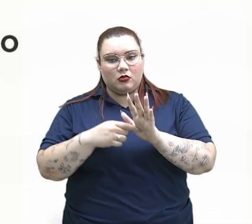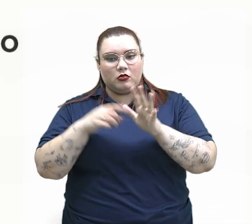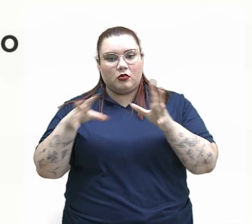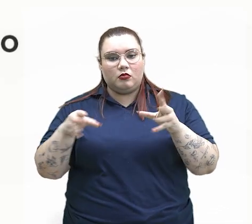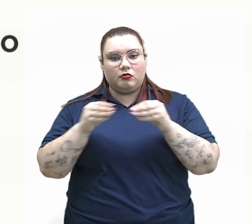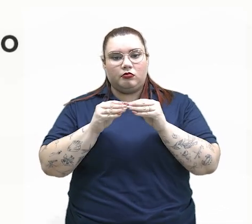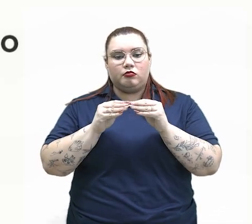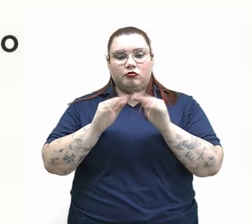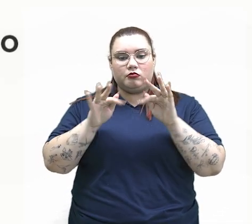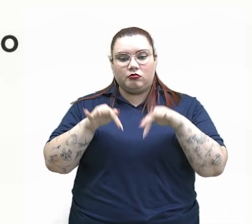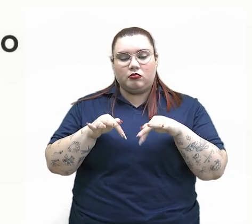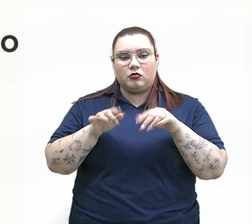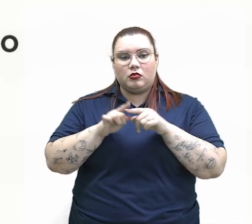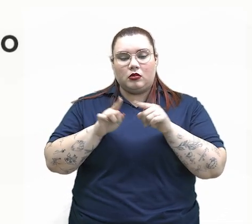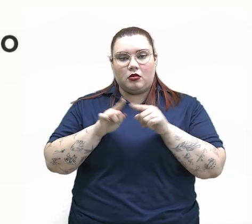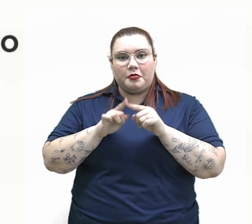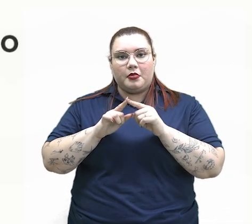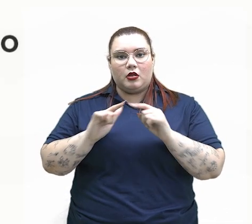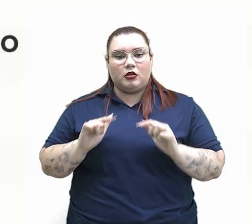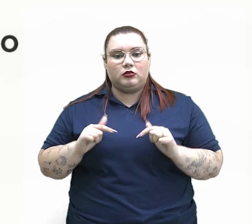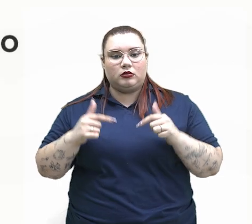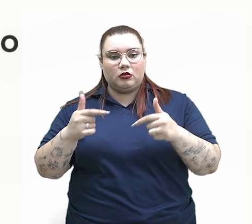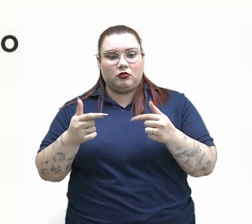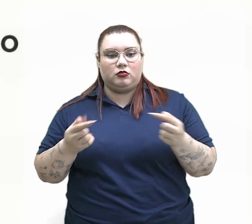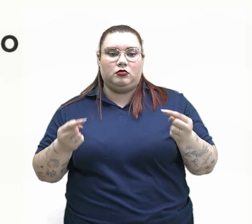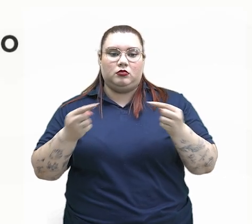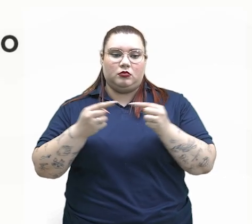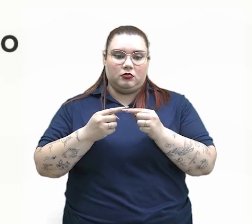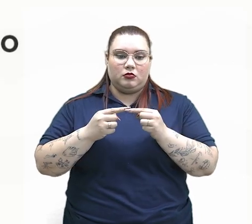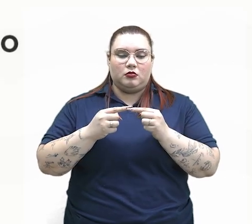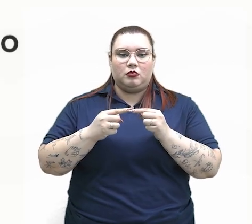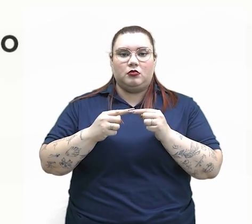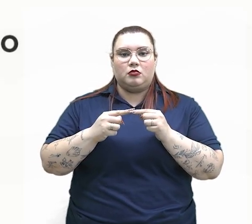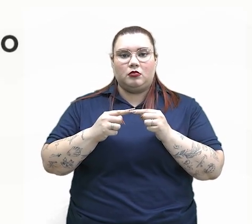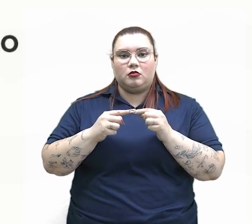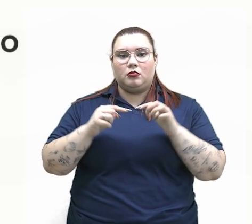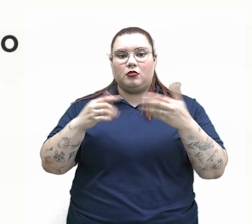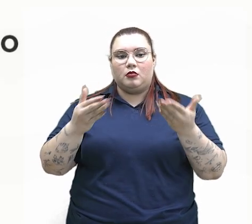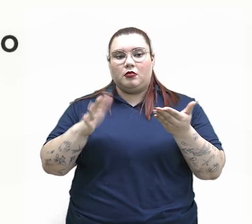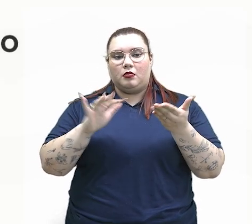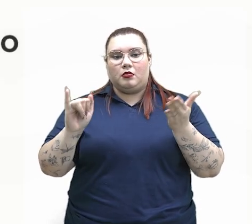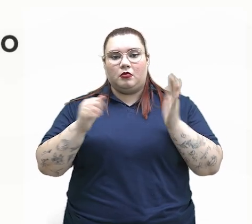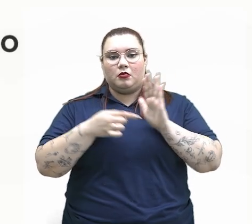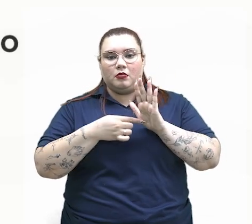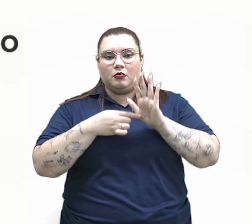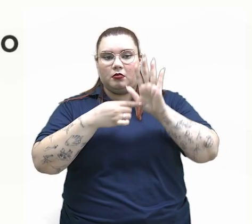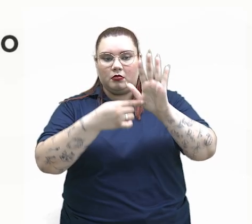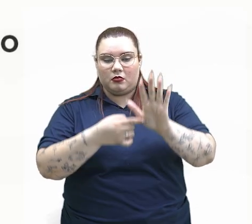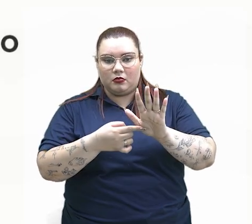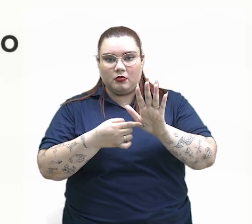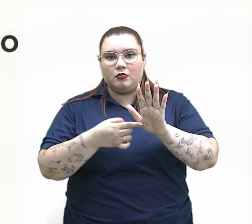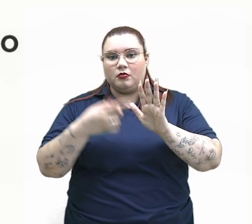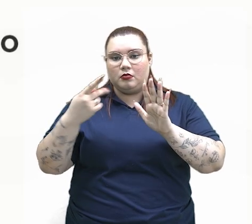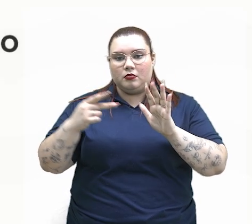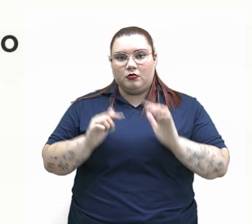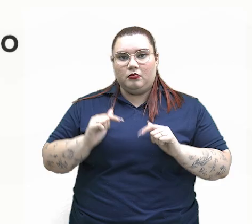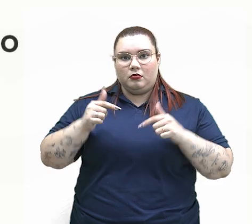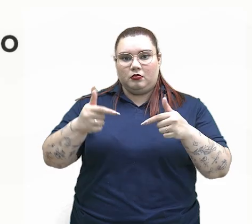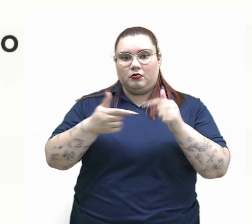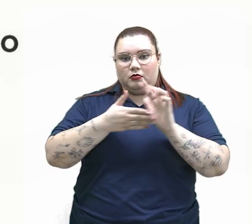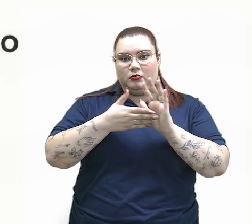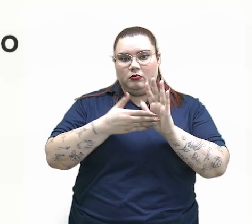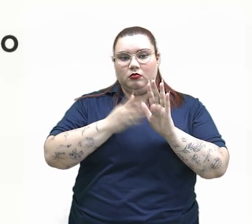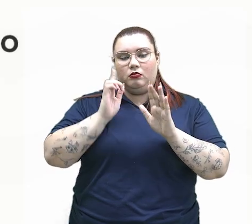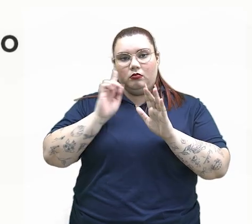conclusão e o agente da intervenção, né? Quem é que vai ali, então, estar presente nessa intervenção da sua proposta? Vimos